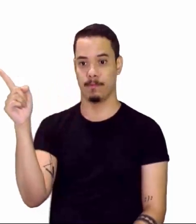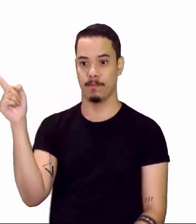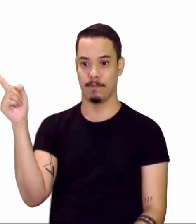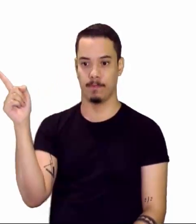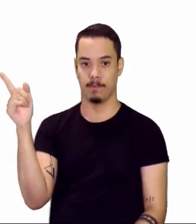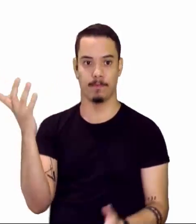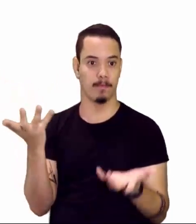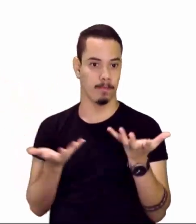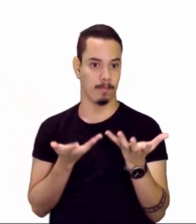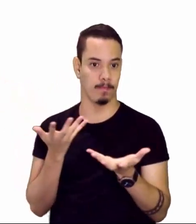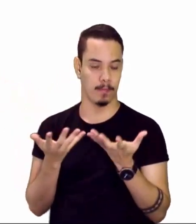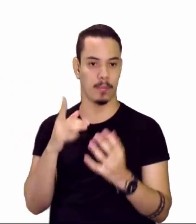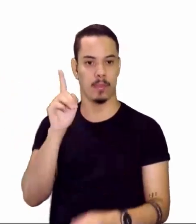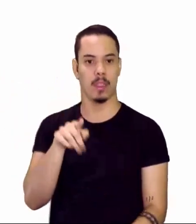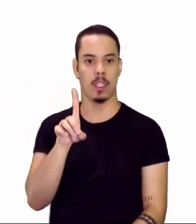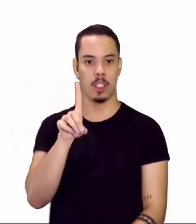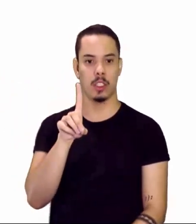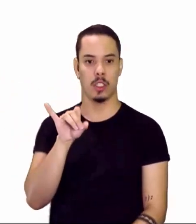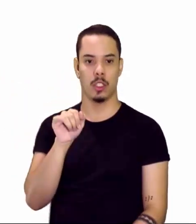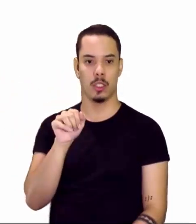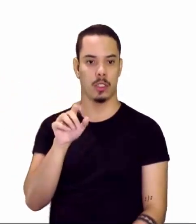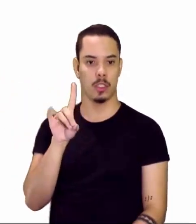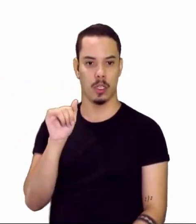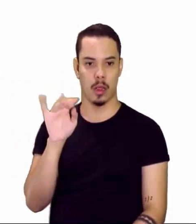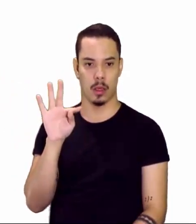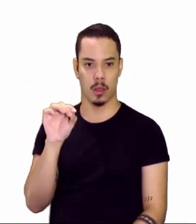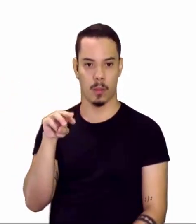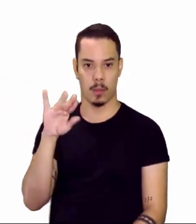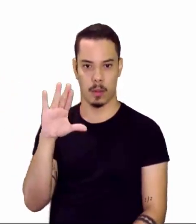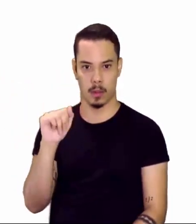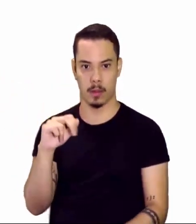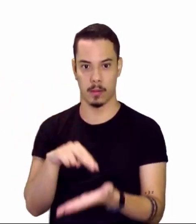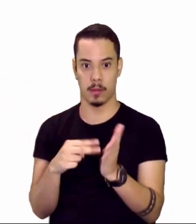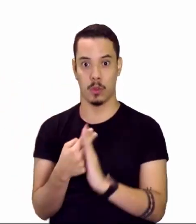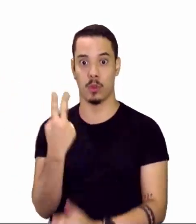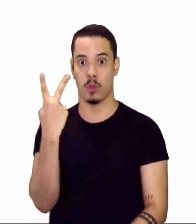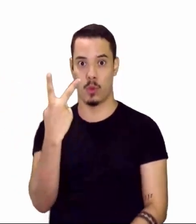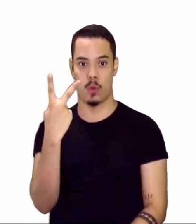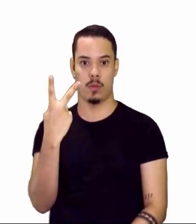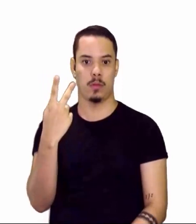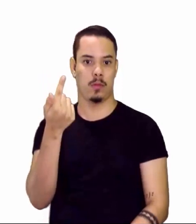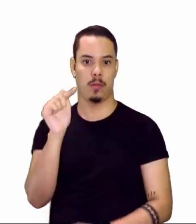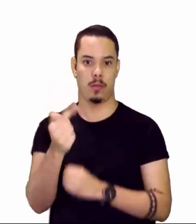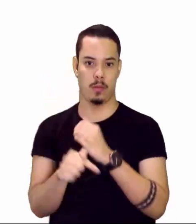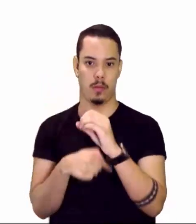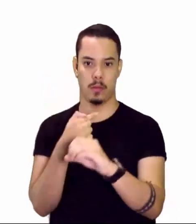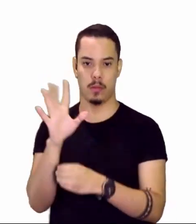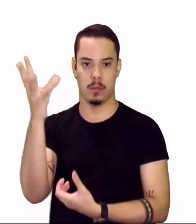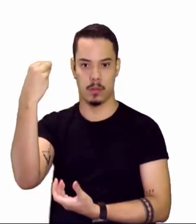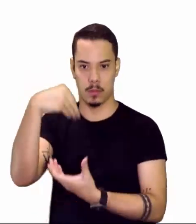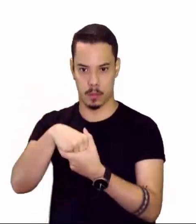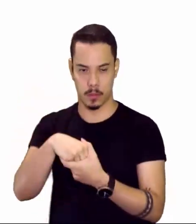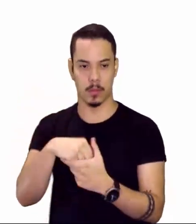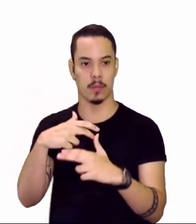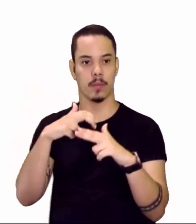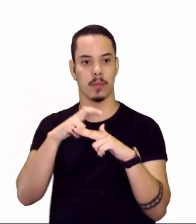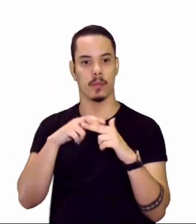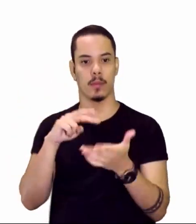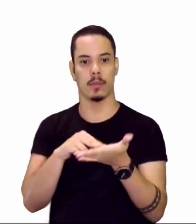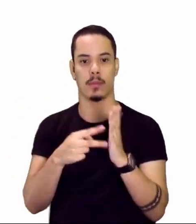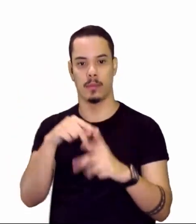é diatômica, ou seja, ela é formada por dois átomos. E aí, esses átomos, eles são de